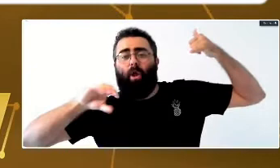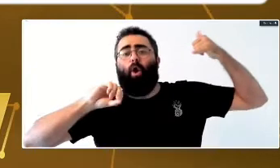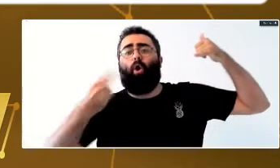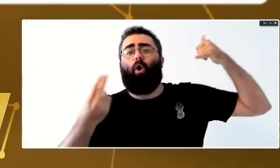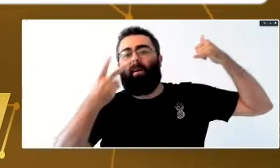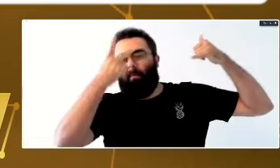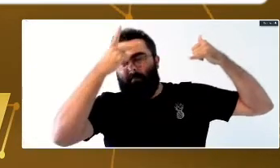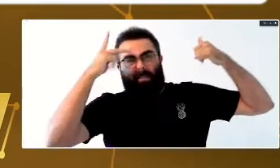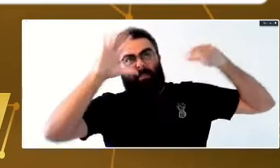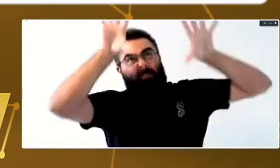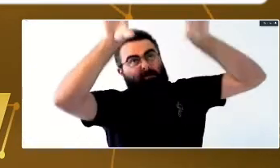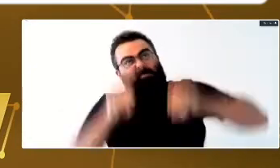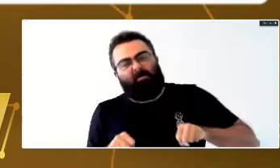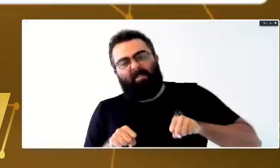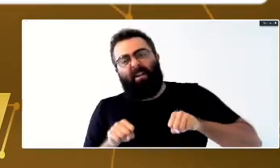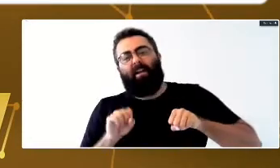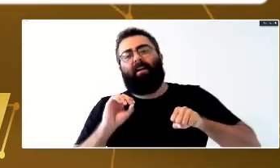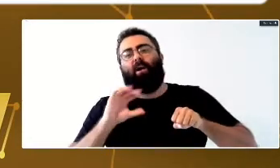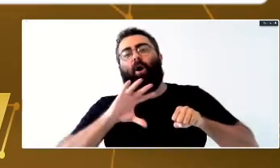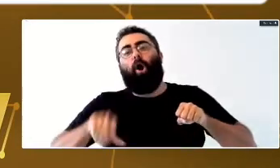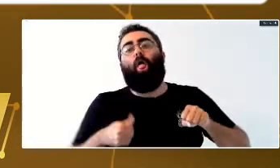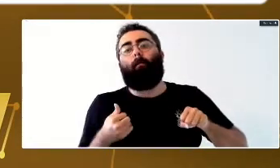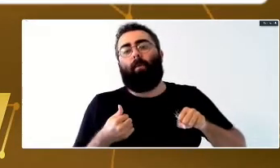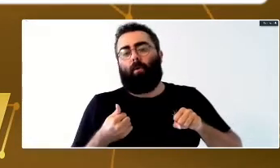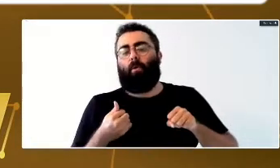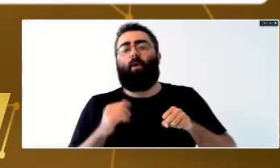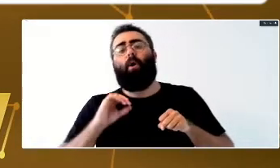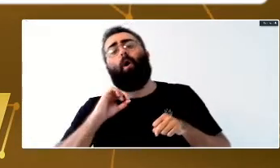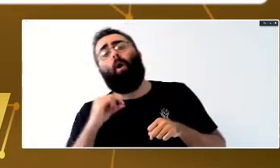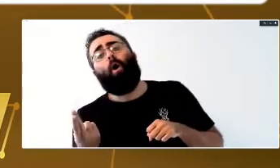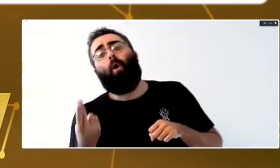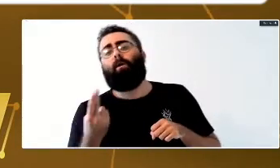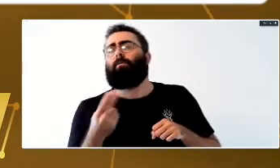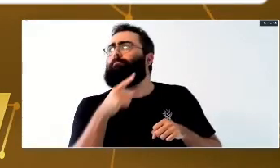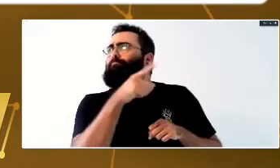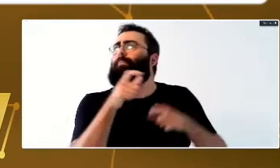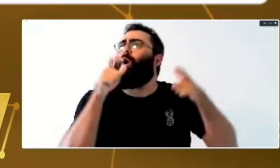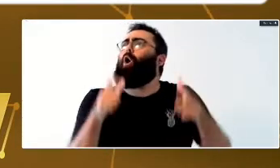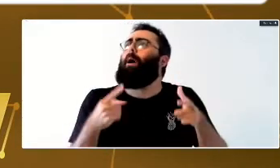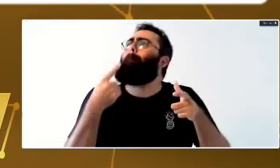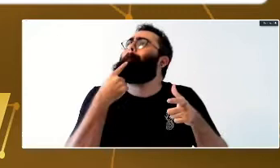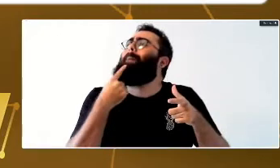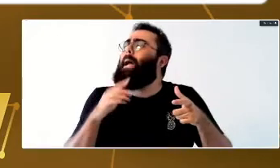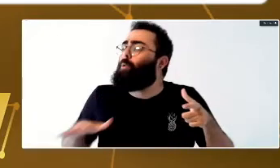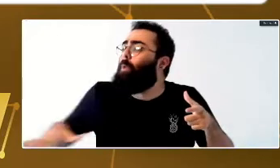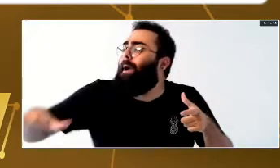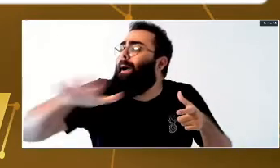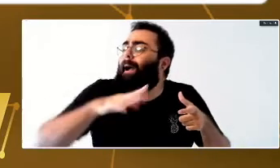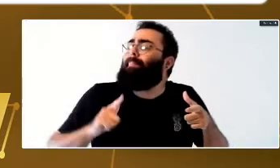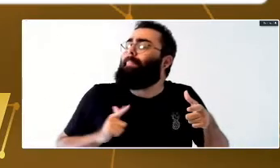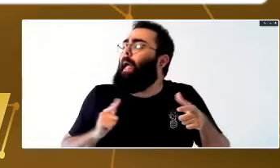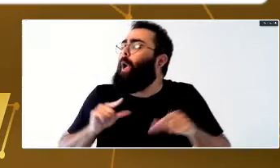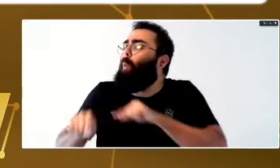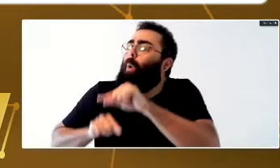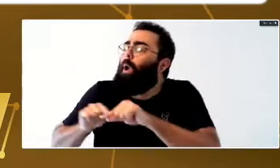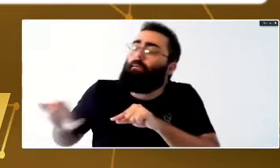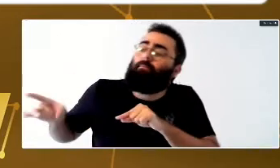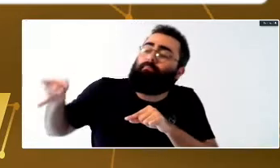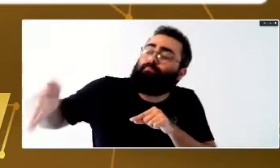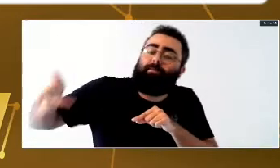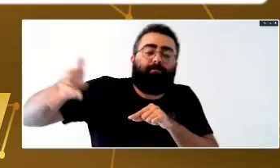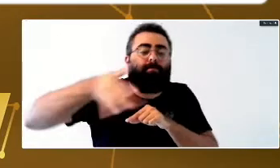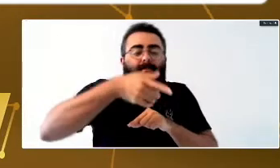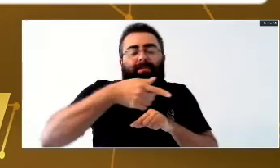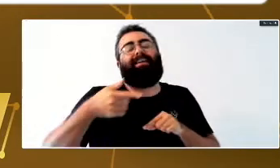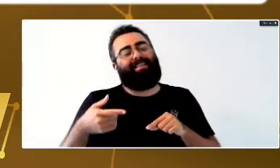foi que... onde está existindo uma ocupação com uma evolução acelerada? Então, essa